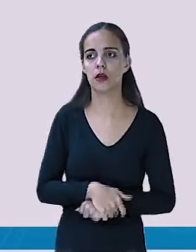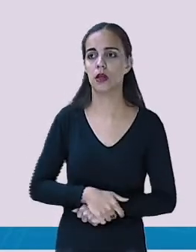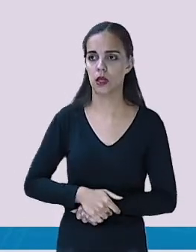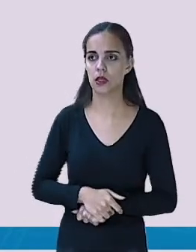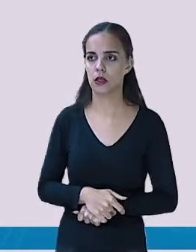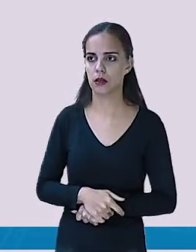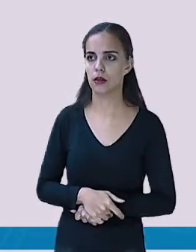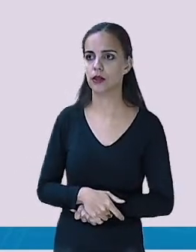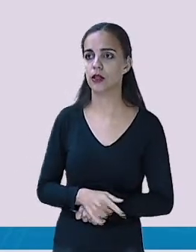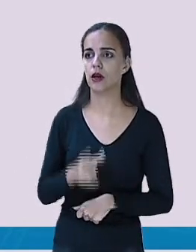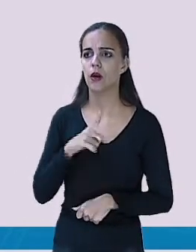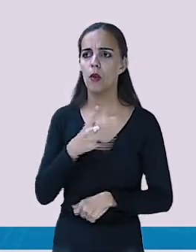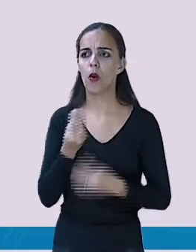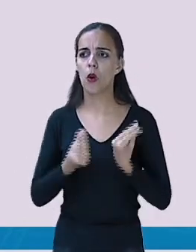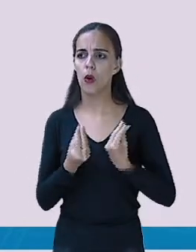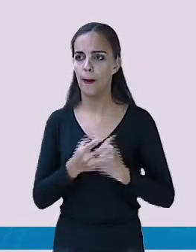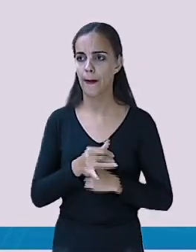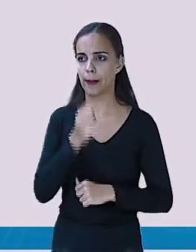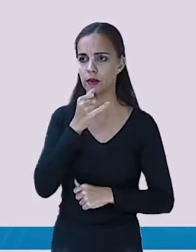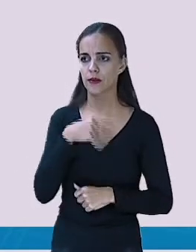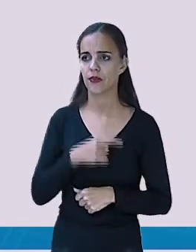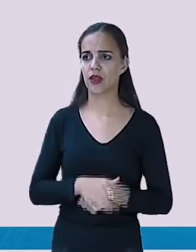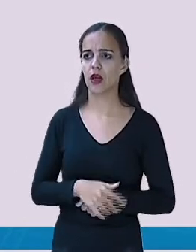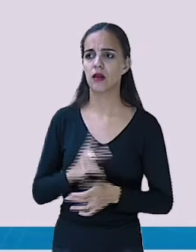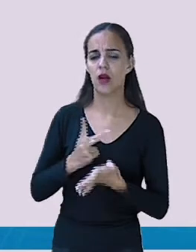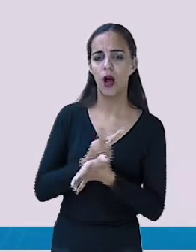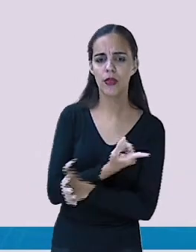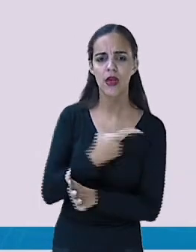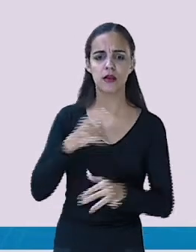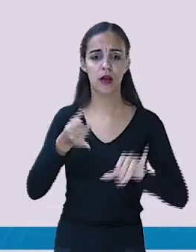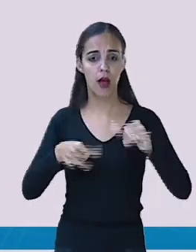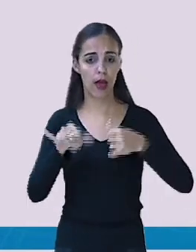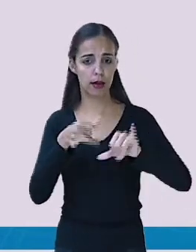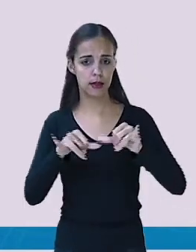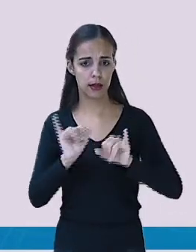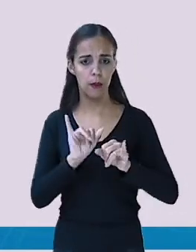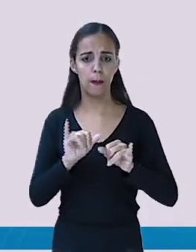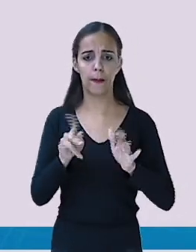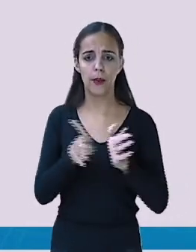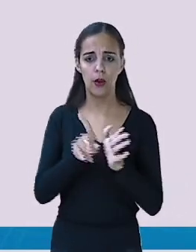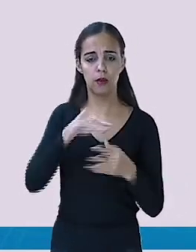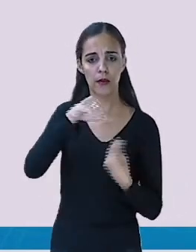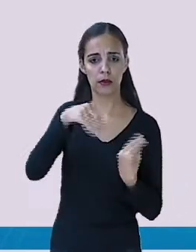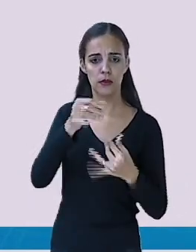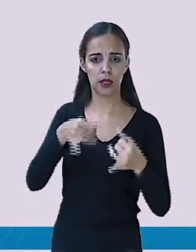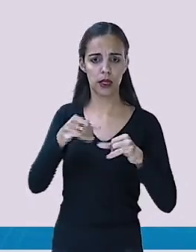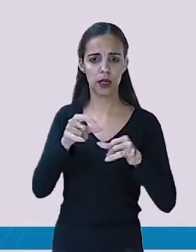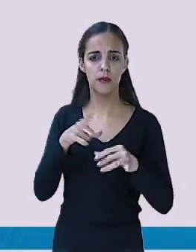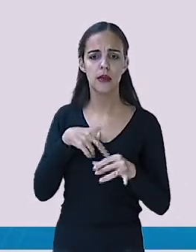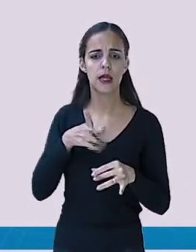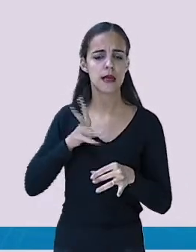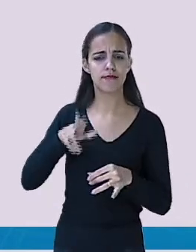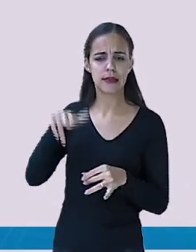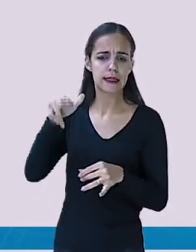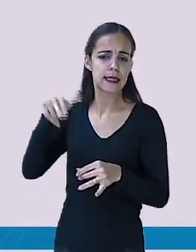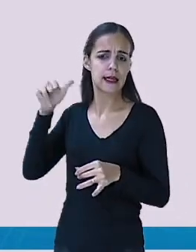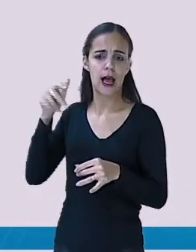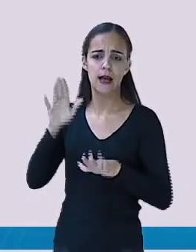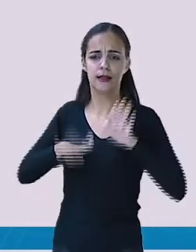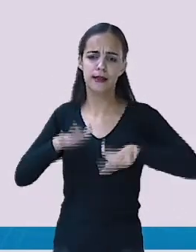química está ocorrendo então a ocorrência de uma reação química é as residências